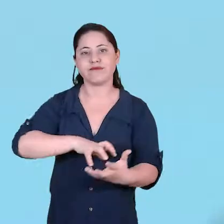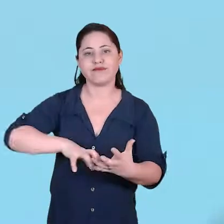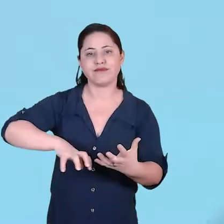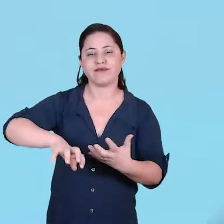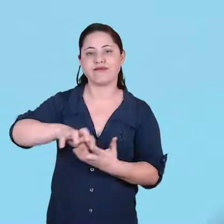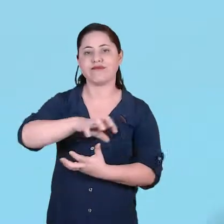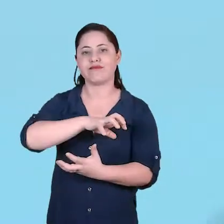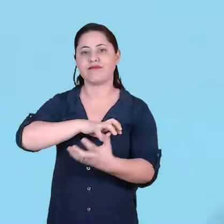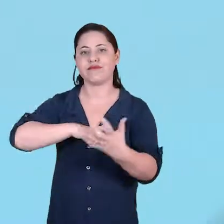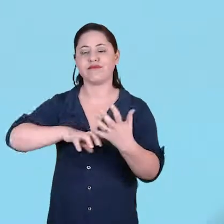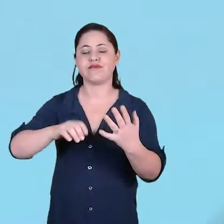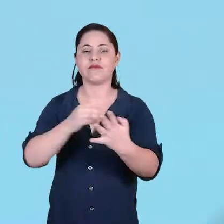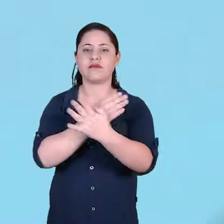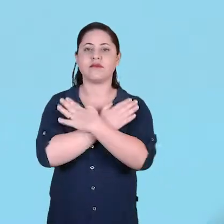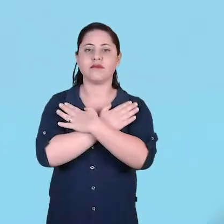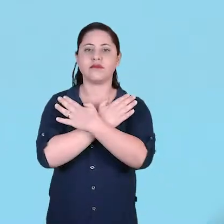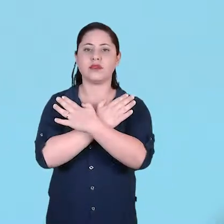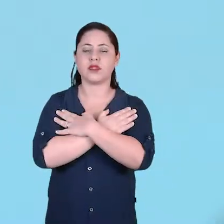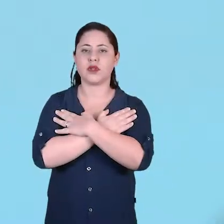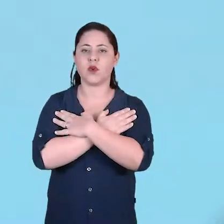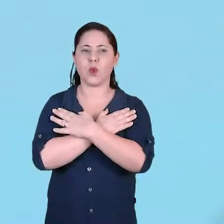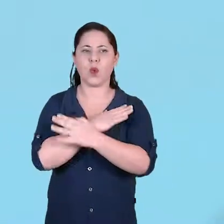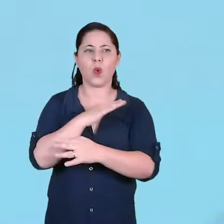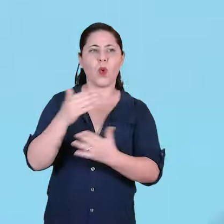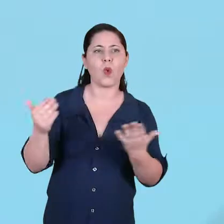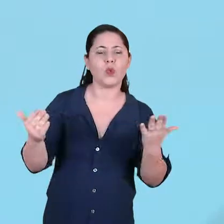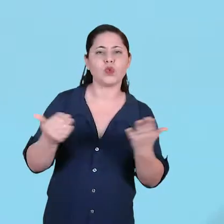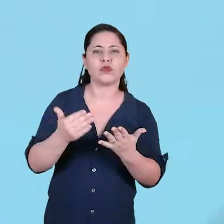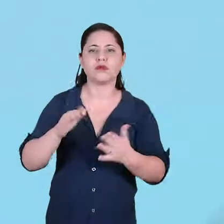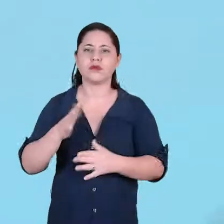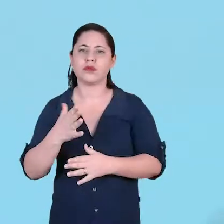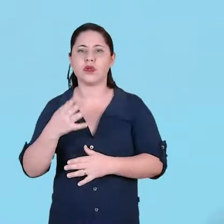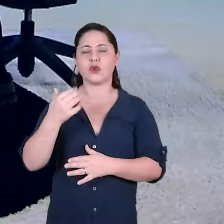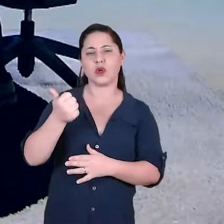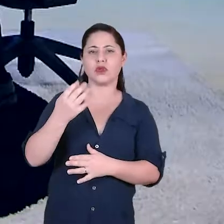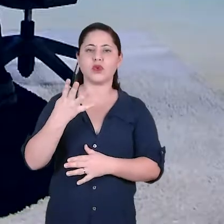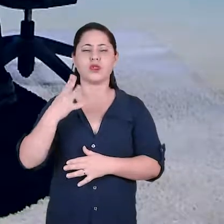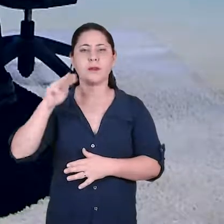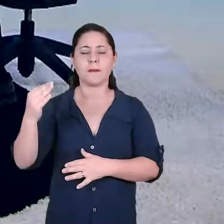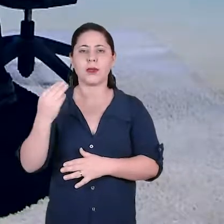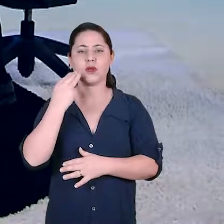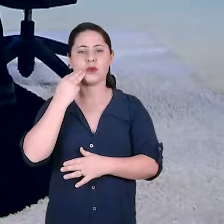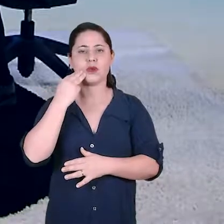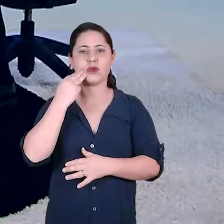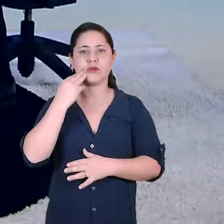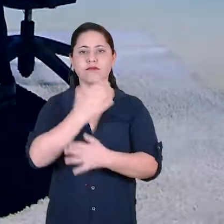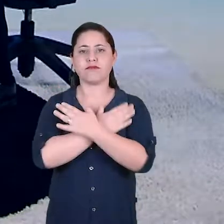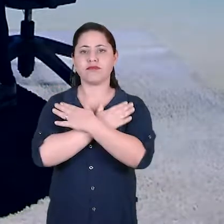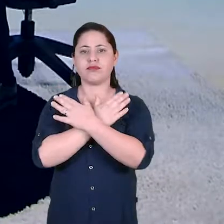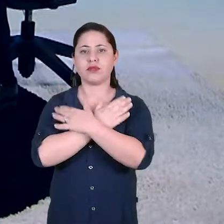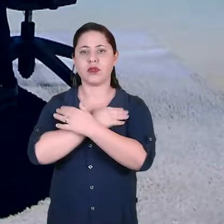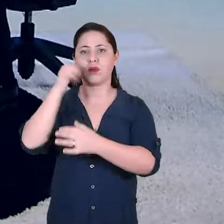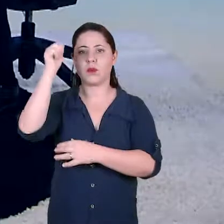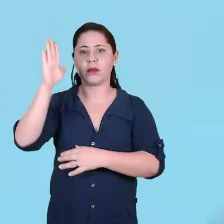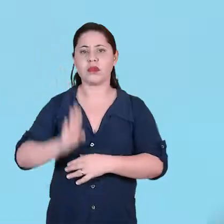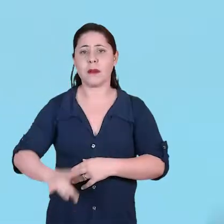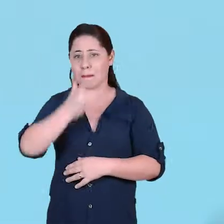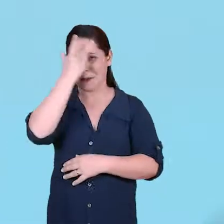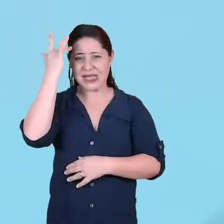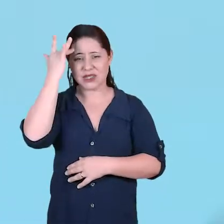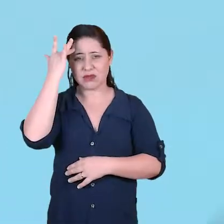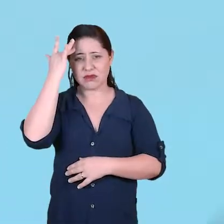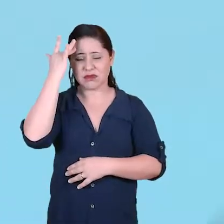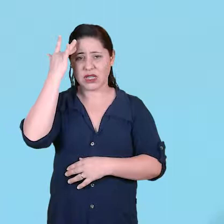e do próprio desemprego. Hoje nós temos em torno de 14 milhões de desempregados no Brasil, são 14 milhões de pessoas